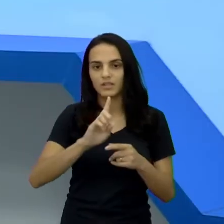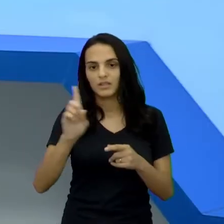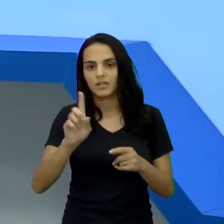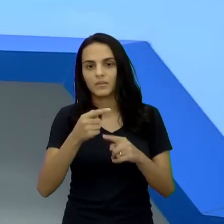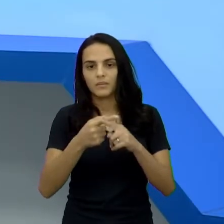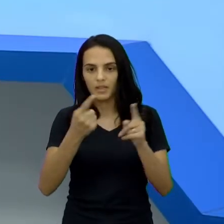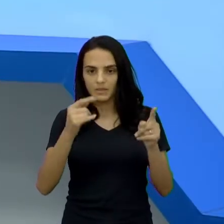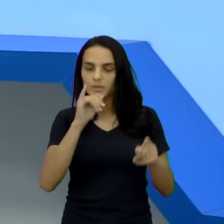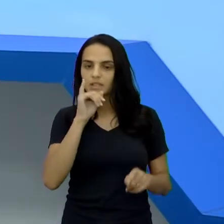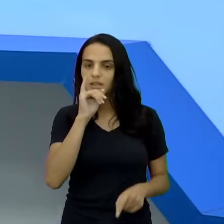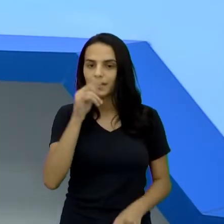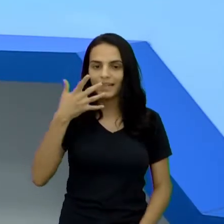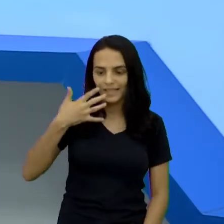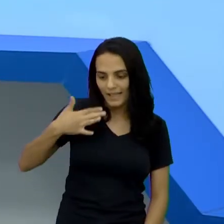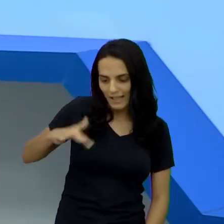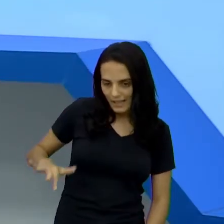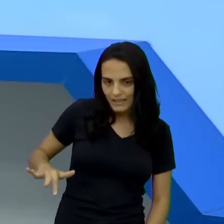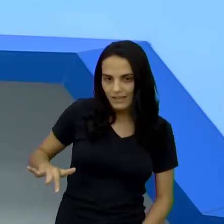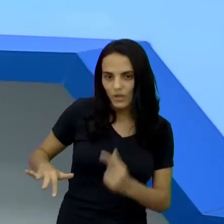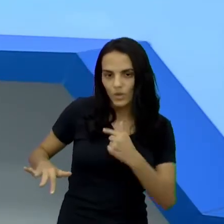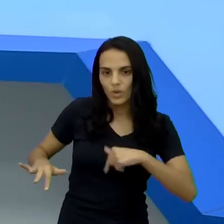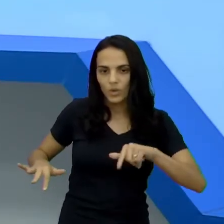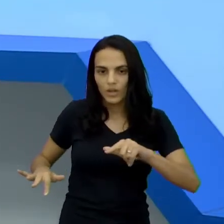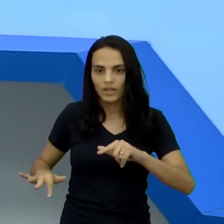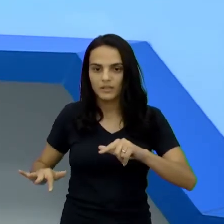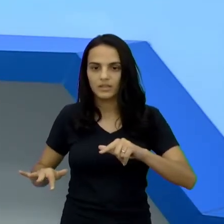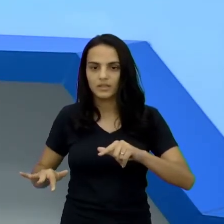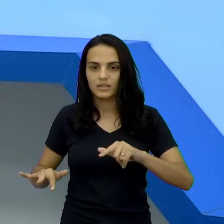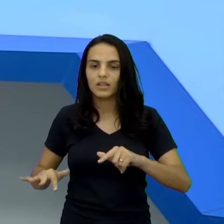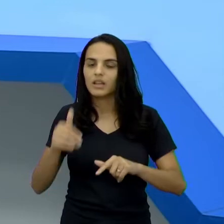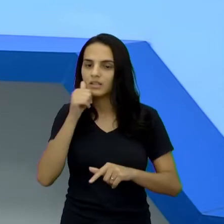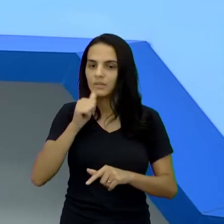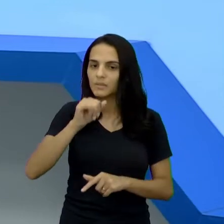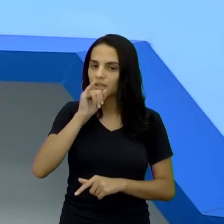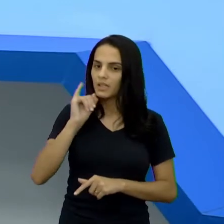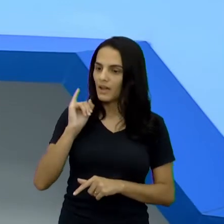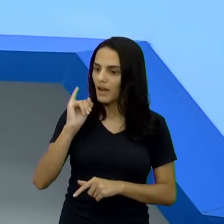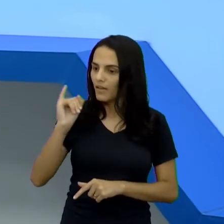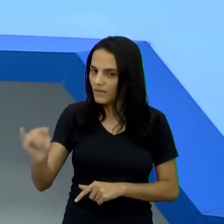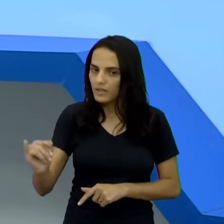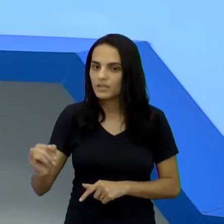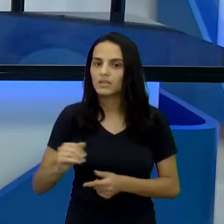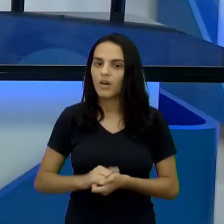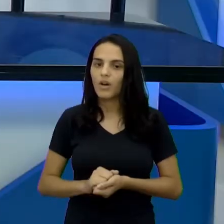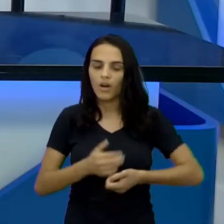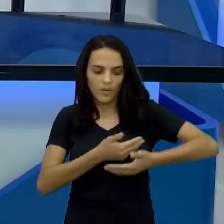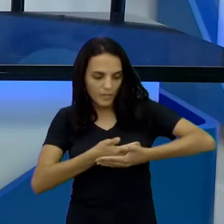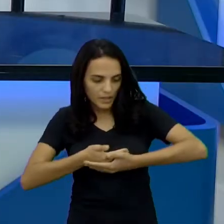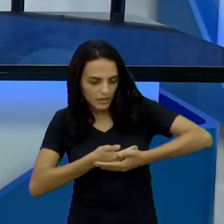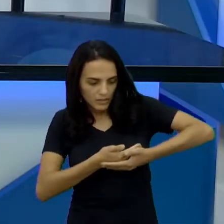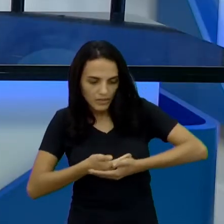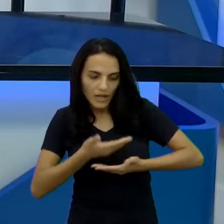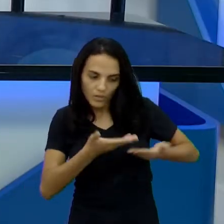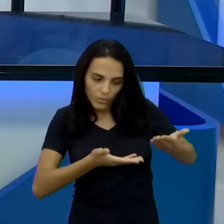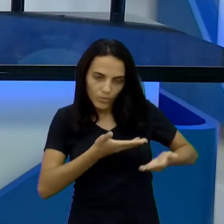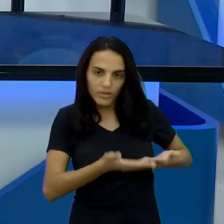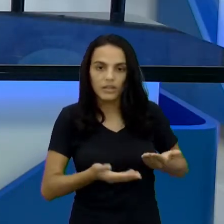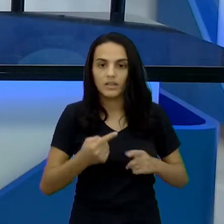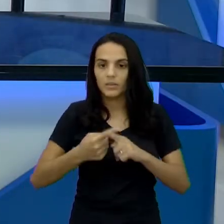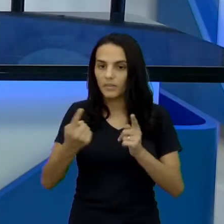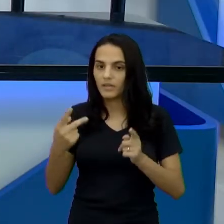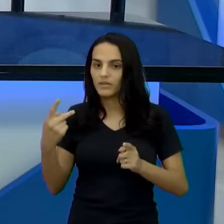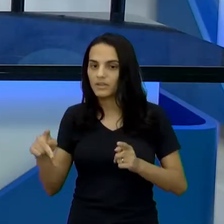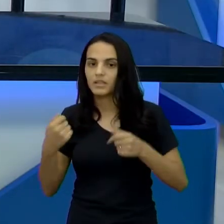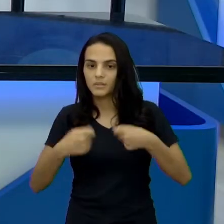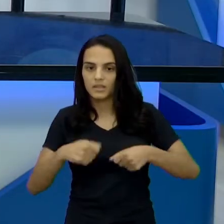gente é criança, a gente já ouve a vida inteira das nossas mães de tipo, olha a bonequinha para você criar, mas você tem que dar conta da